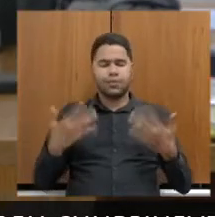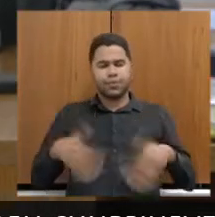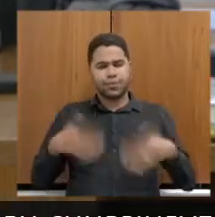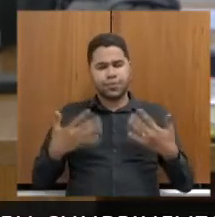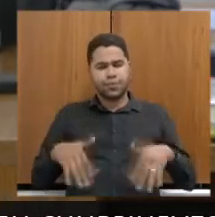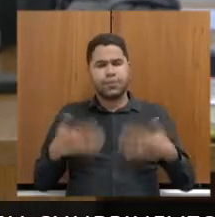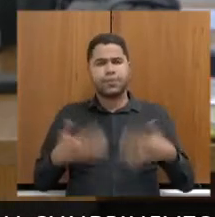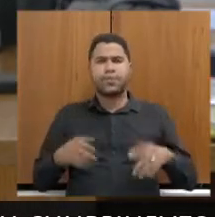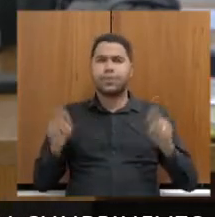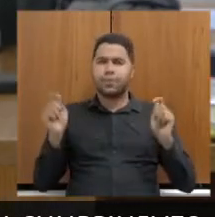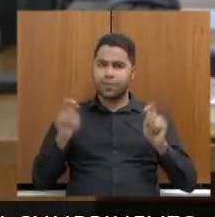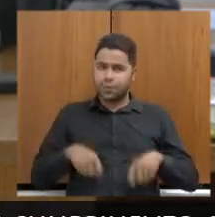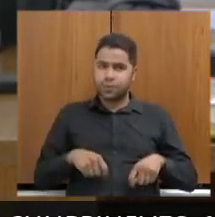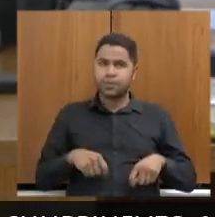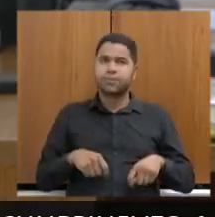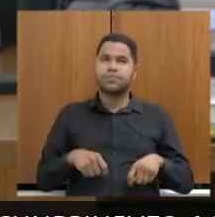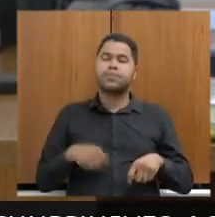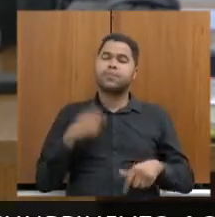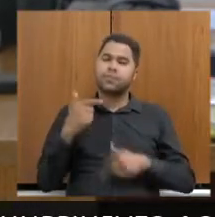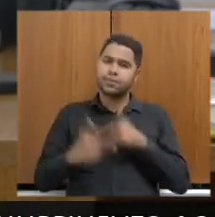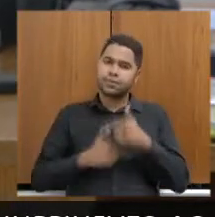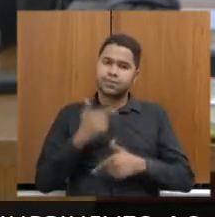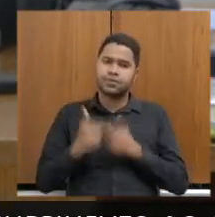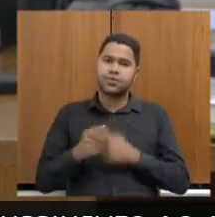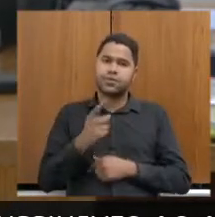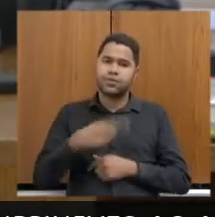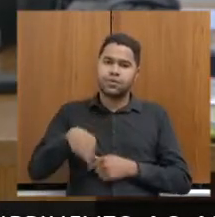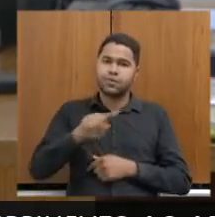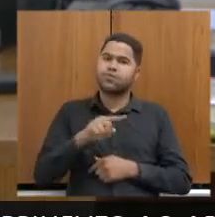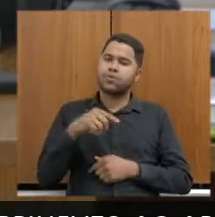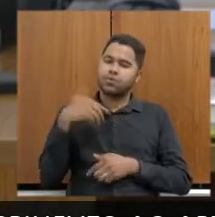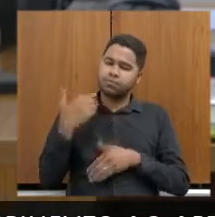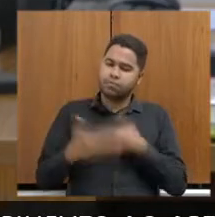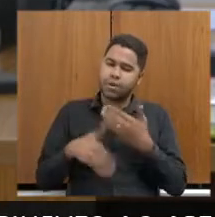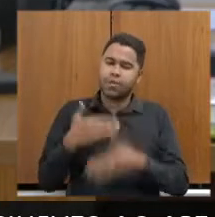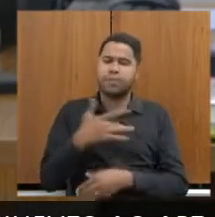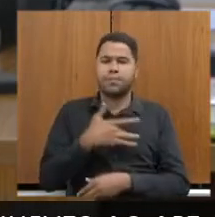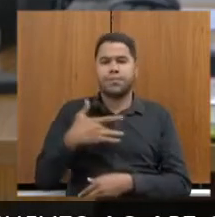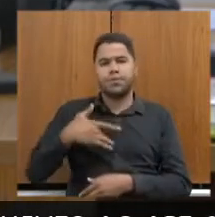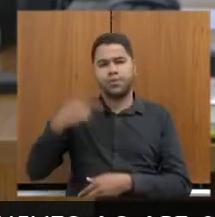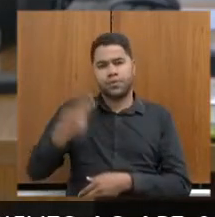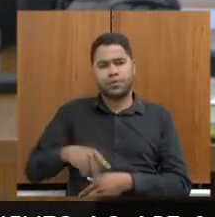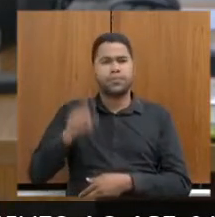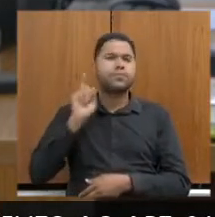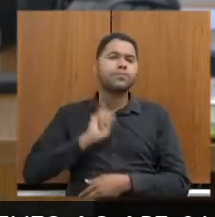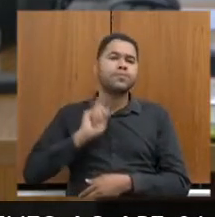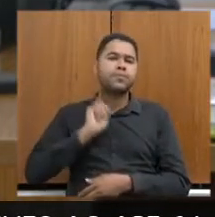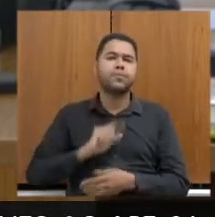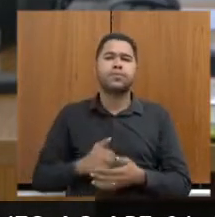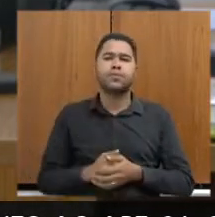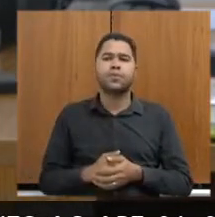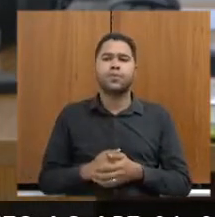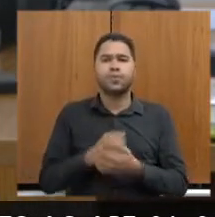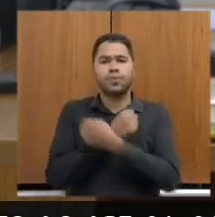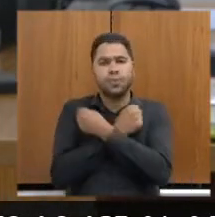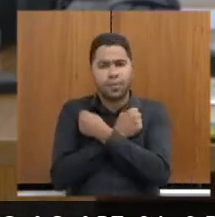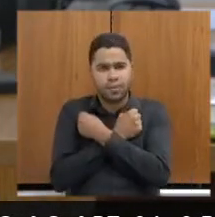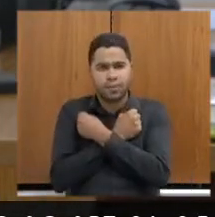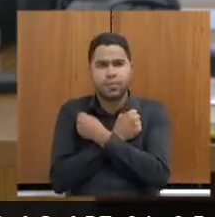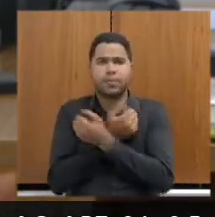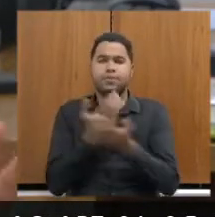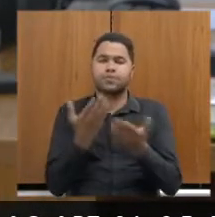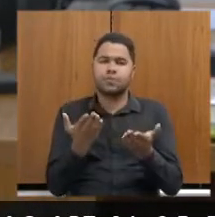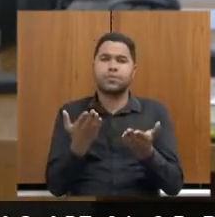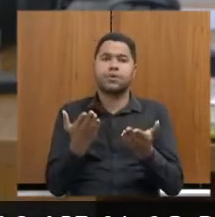muita competência e muito trabalho e você levou adiante a saúde do estado de Minas Gerais um forte abraço para